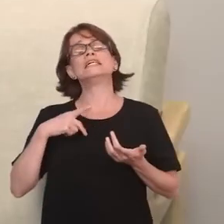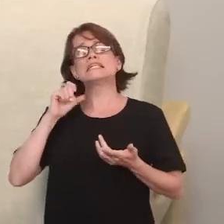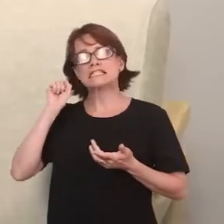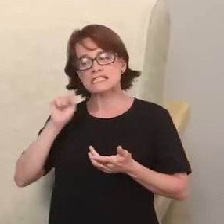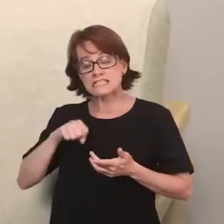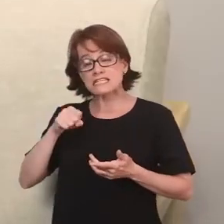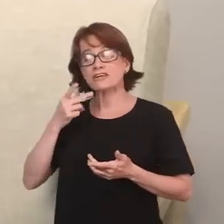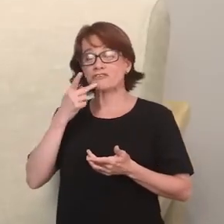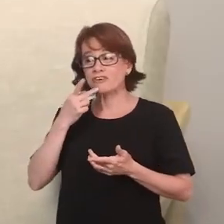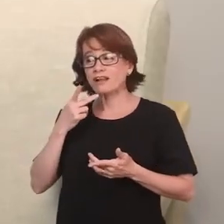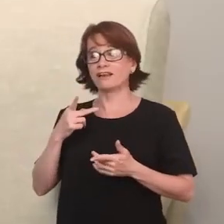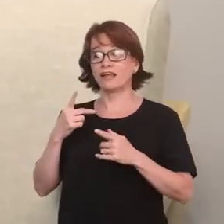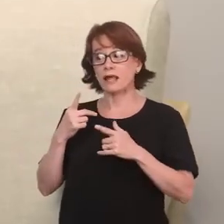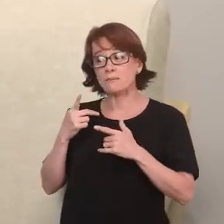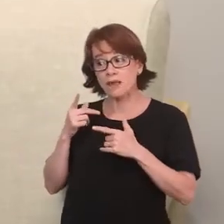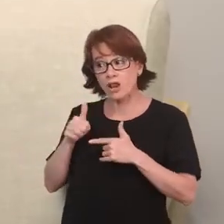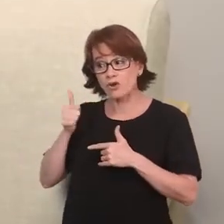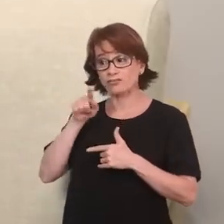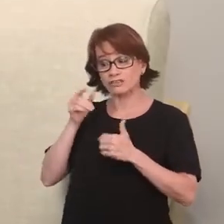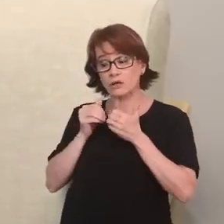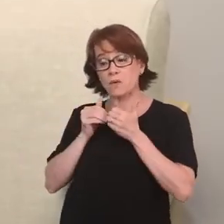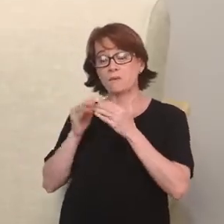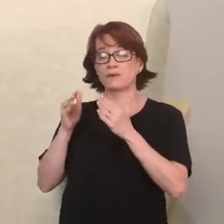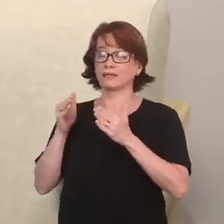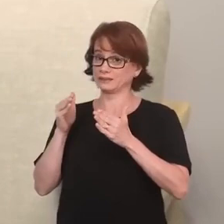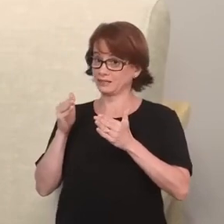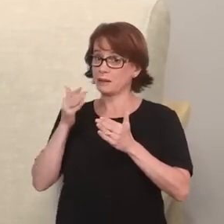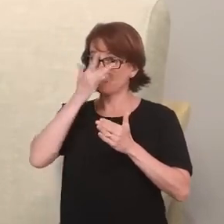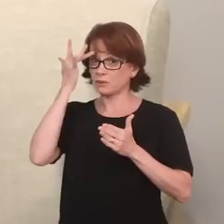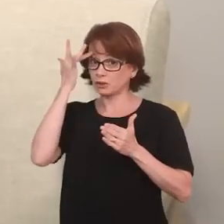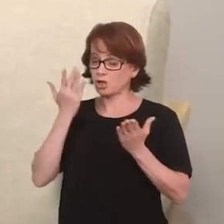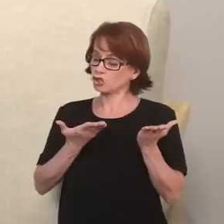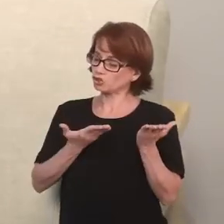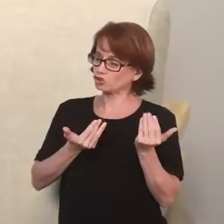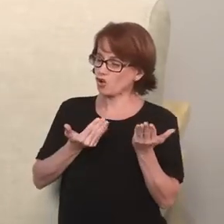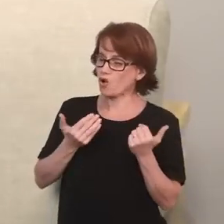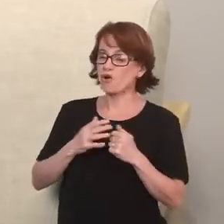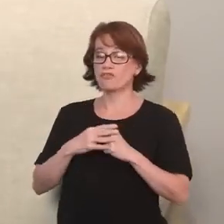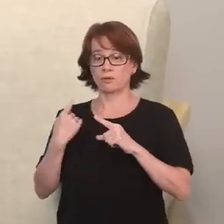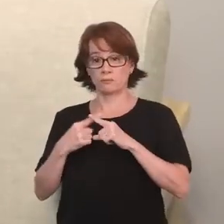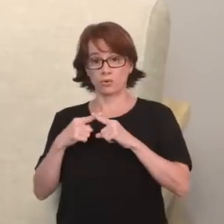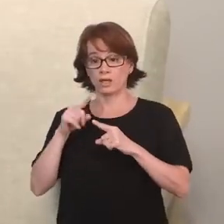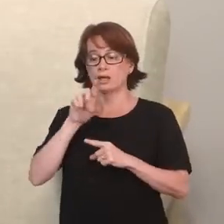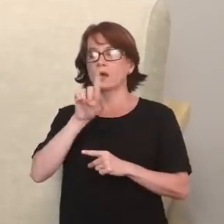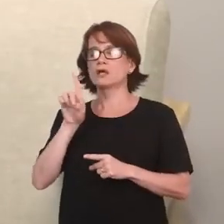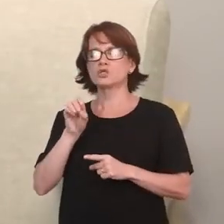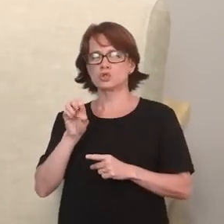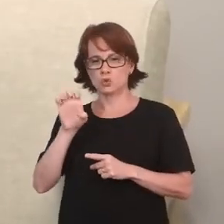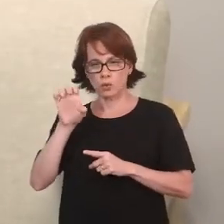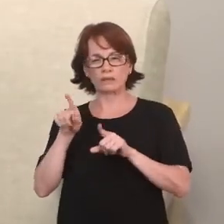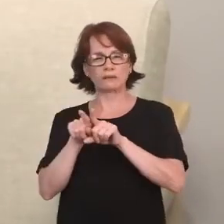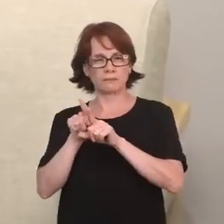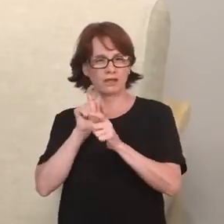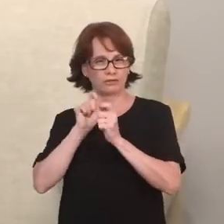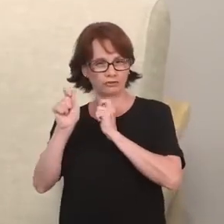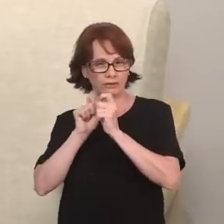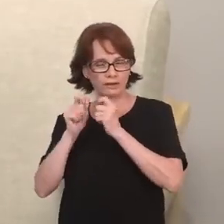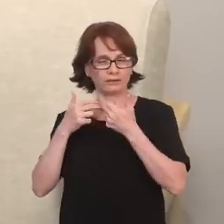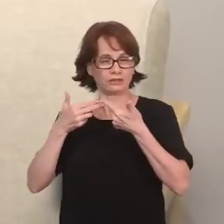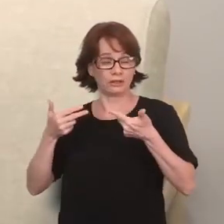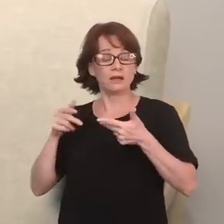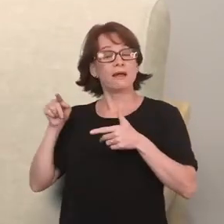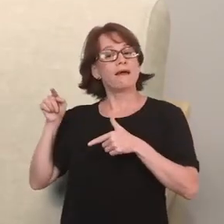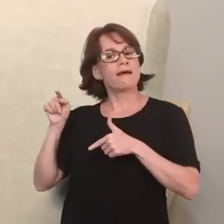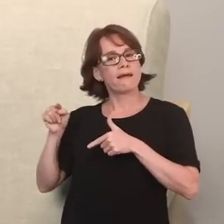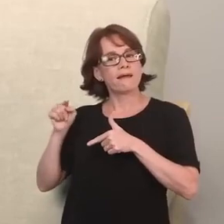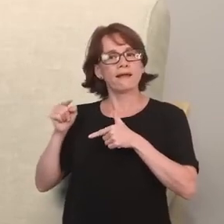você começar com uma jovem, né, que despontou tanto aqui no Brasil e que, né, ajudaria também